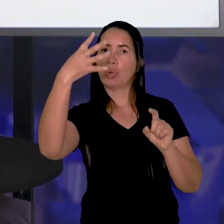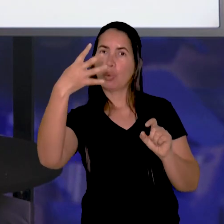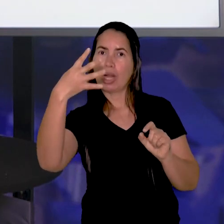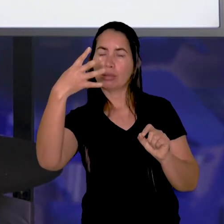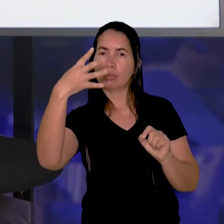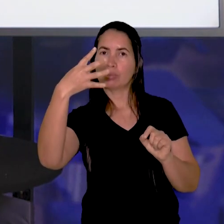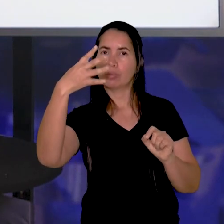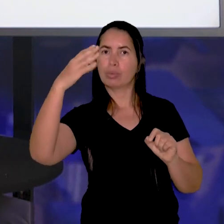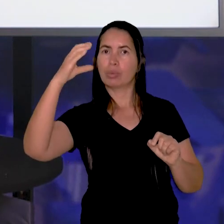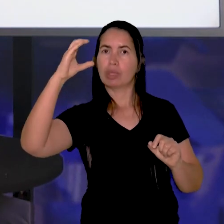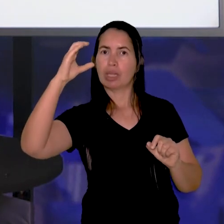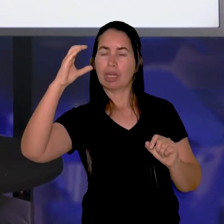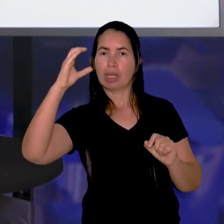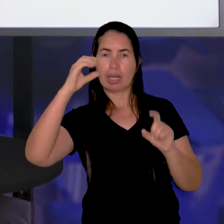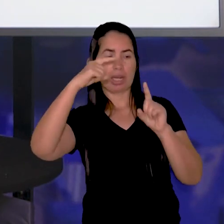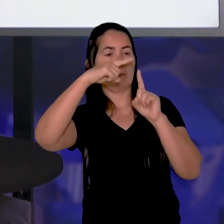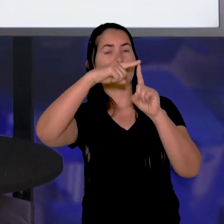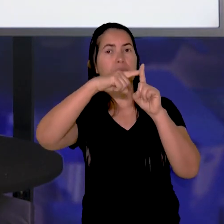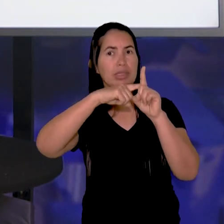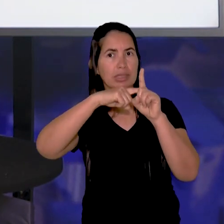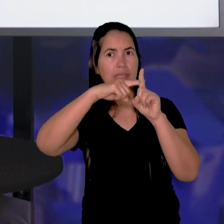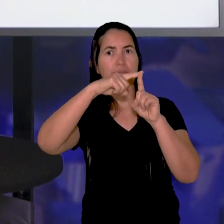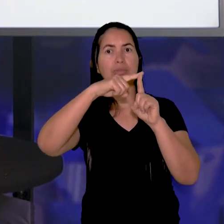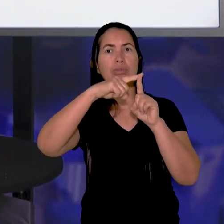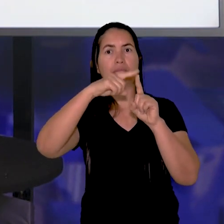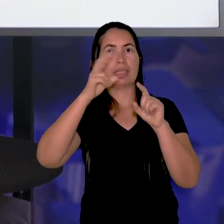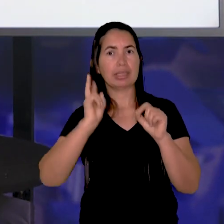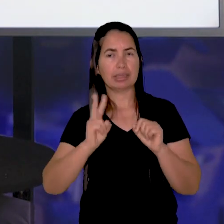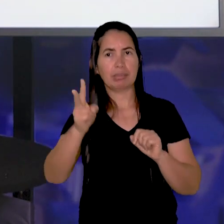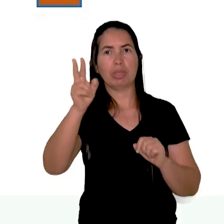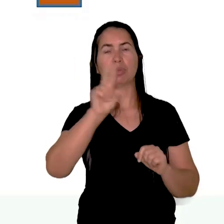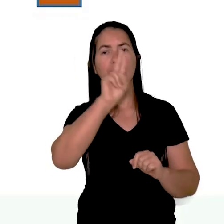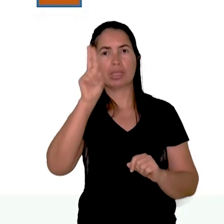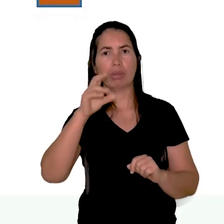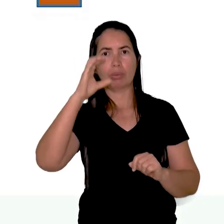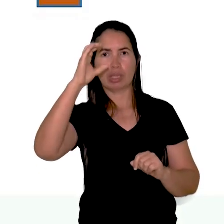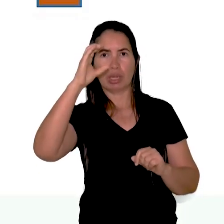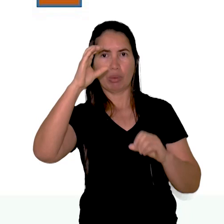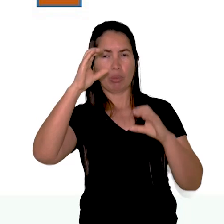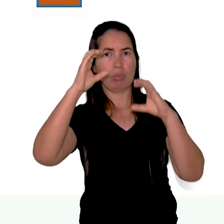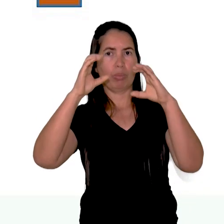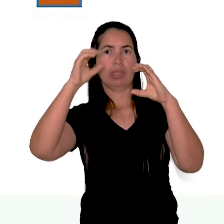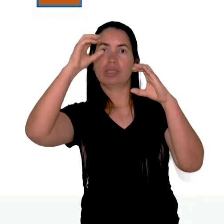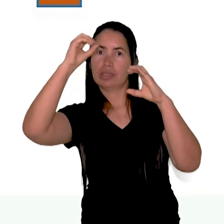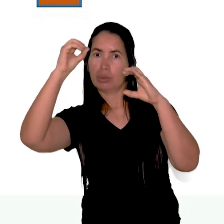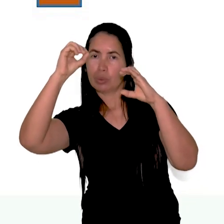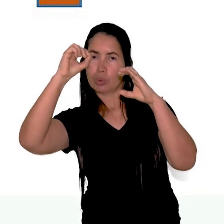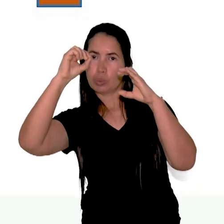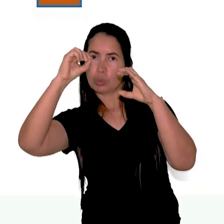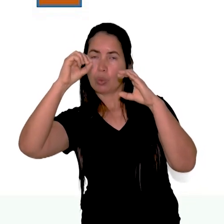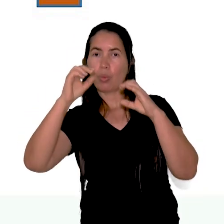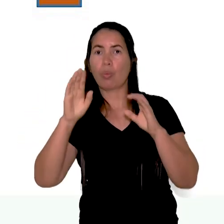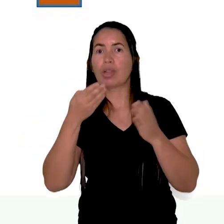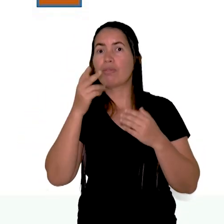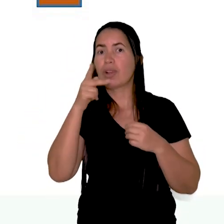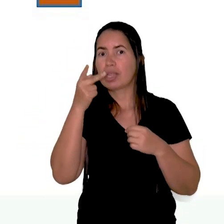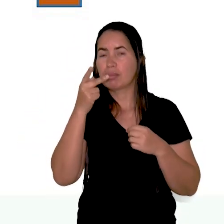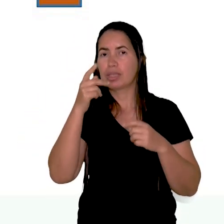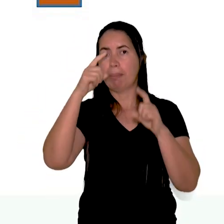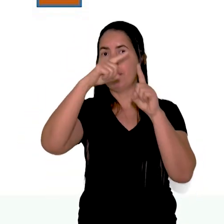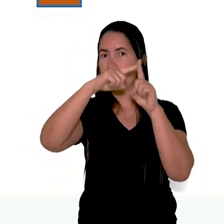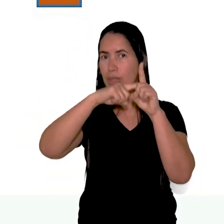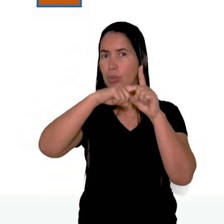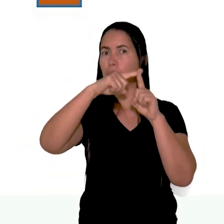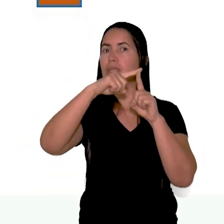graus Celsius. Sempre devemos usar o grau Celsius quando falamos de